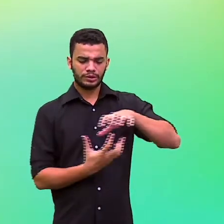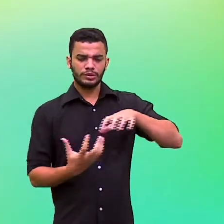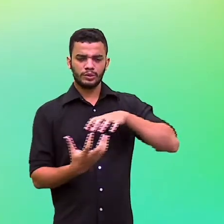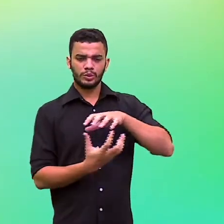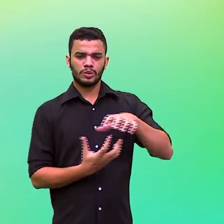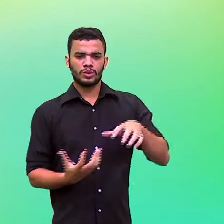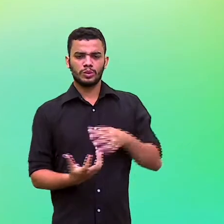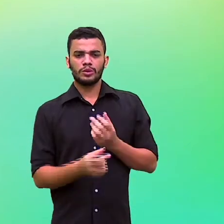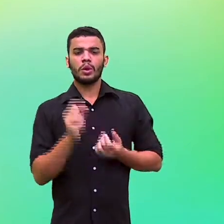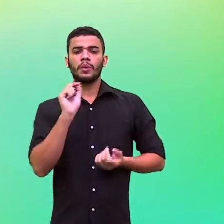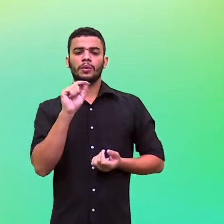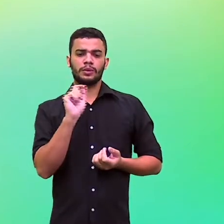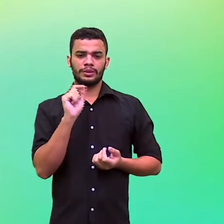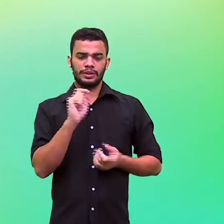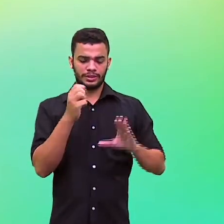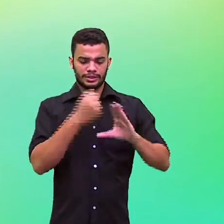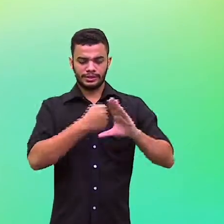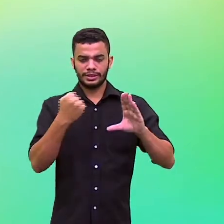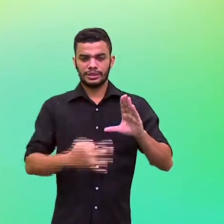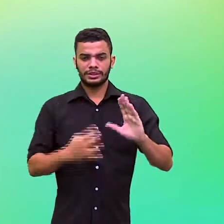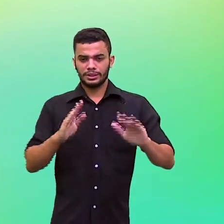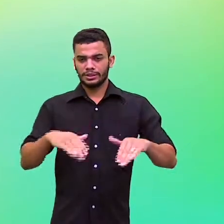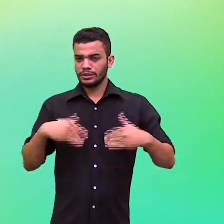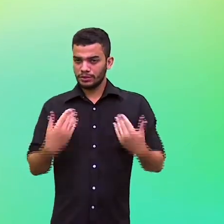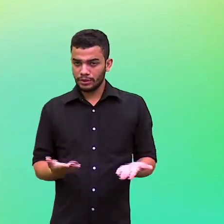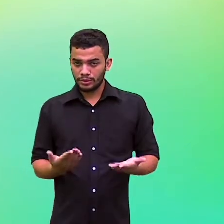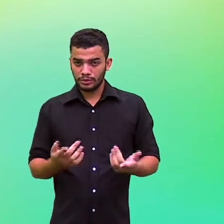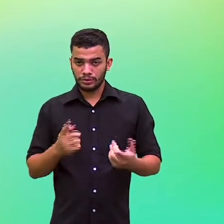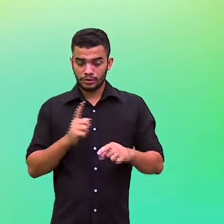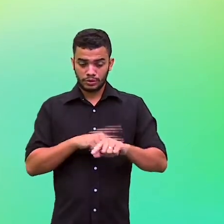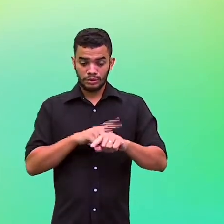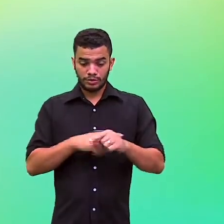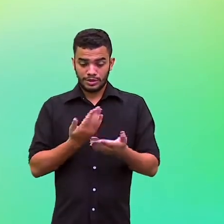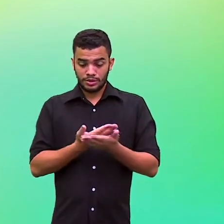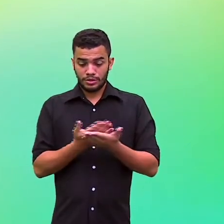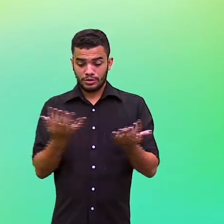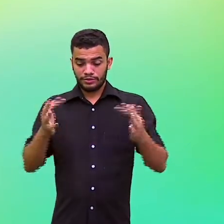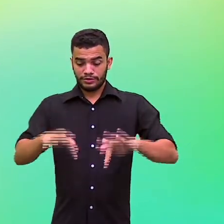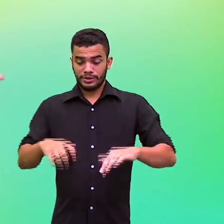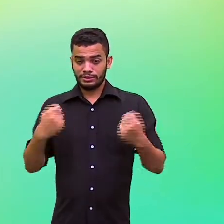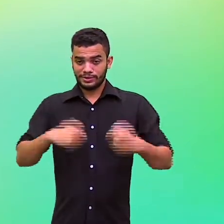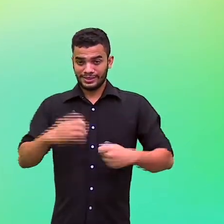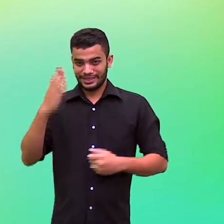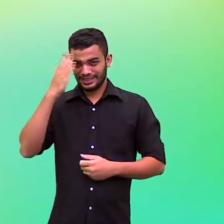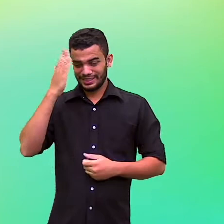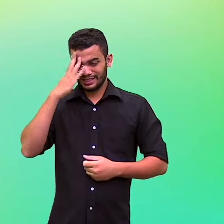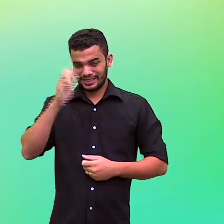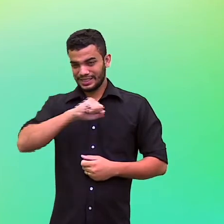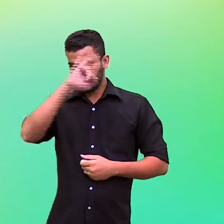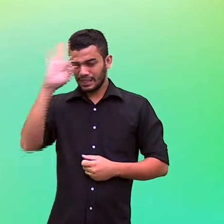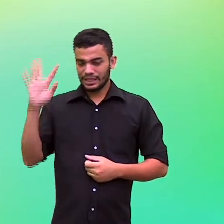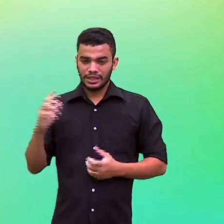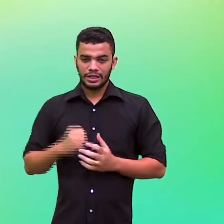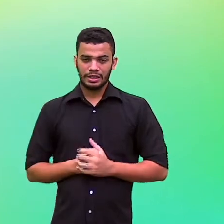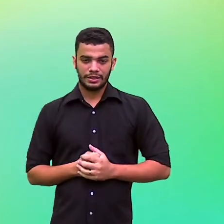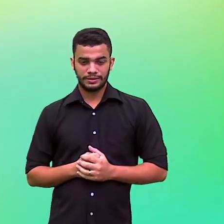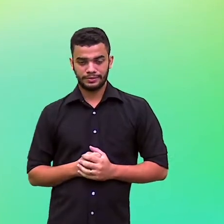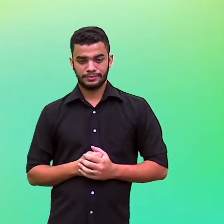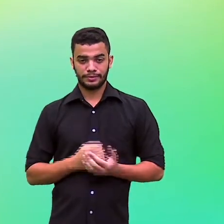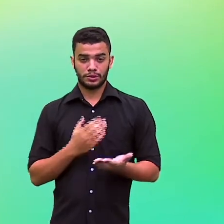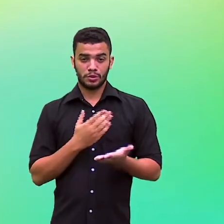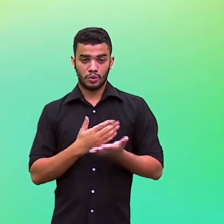importantíssima e que no final temos que saber bem esta resposta. As revoltas regenciais foram rebeliões